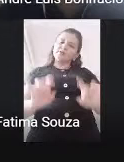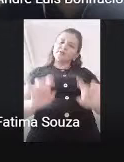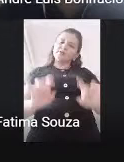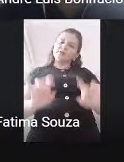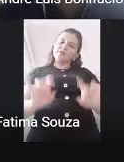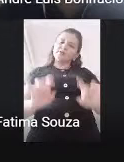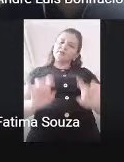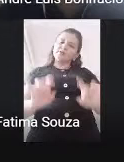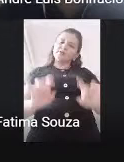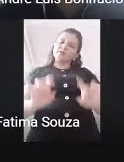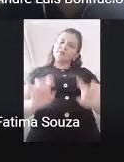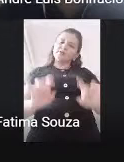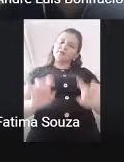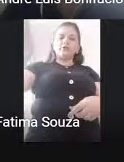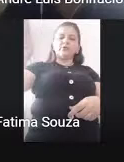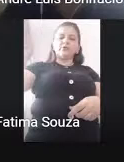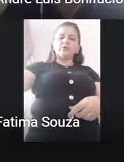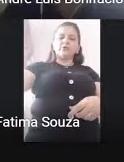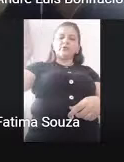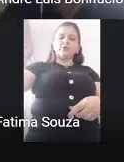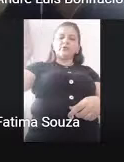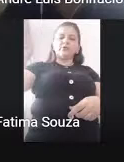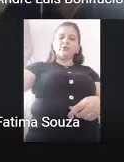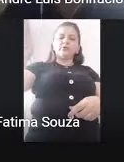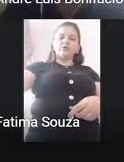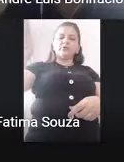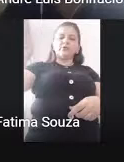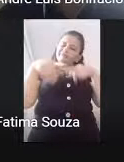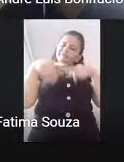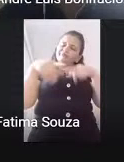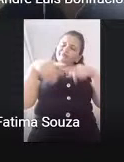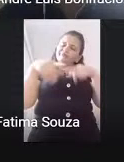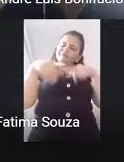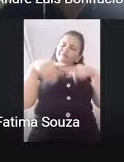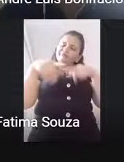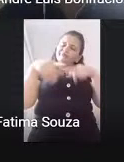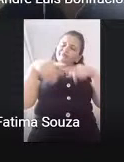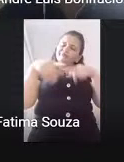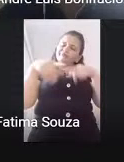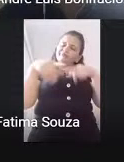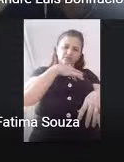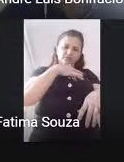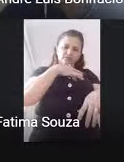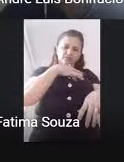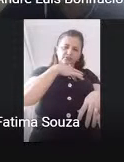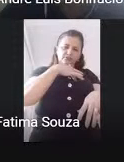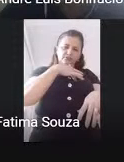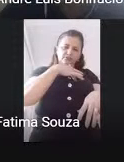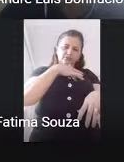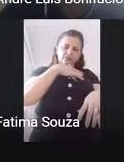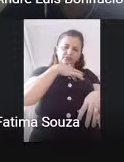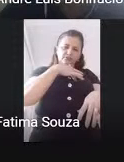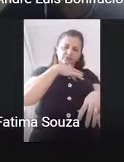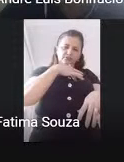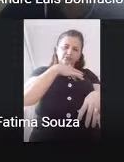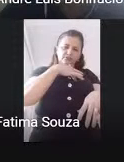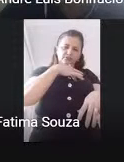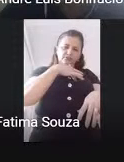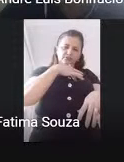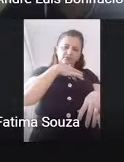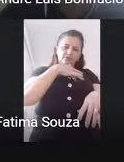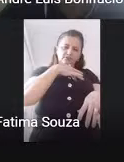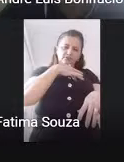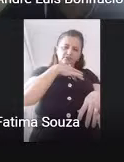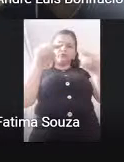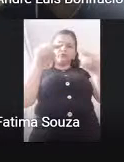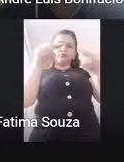os próprios serviços de saúde não estão preparados para abrir uma unidade de saúde da família à noite, né? Porque, por exemplo, as